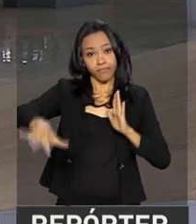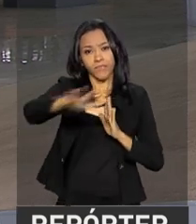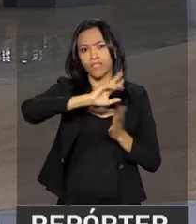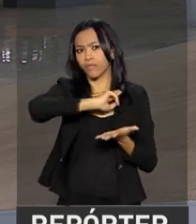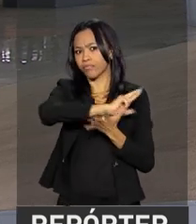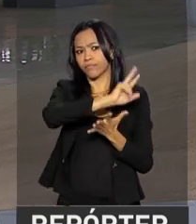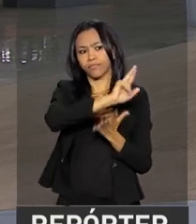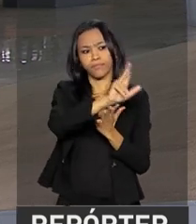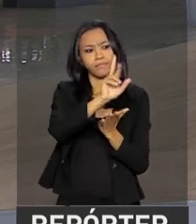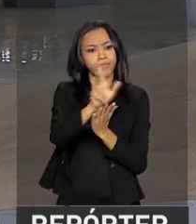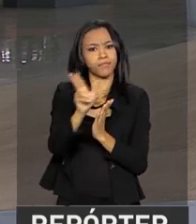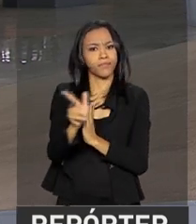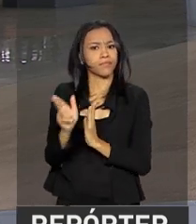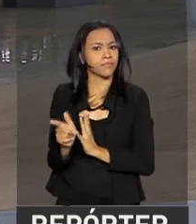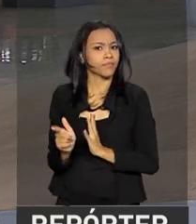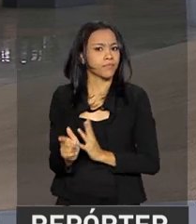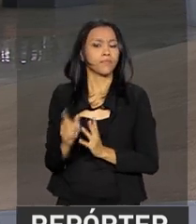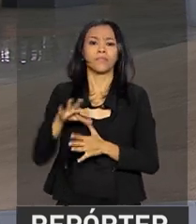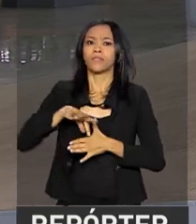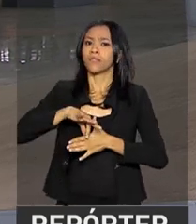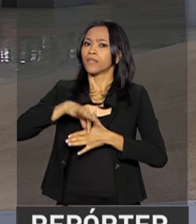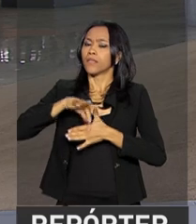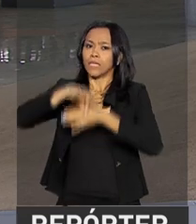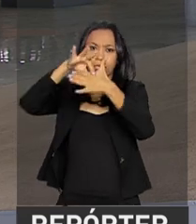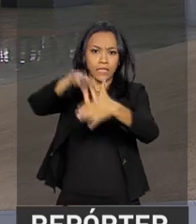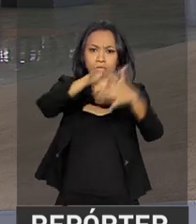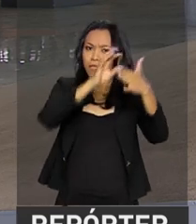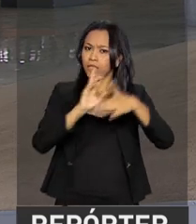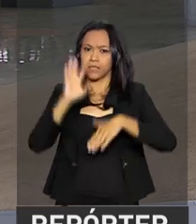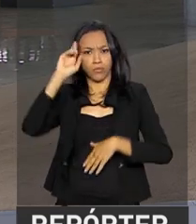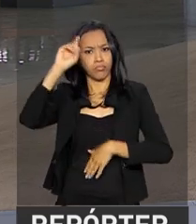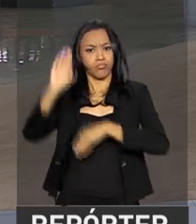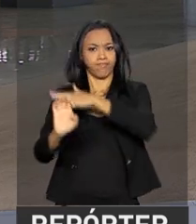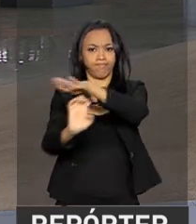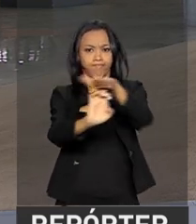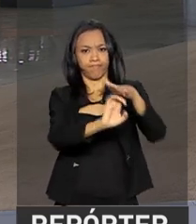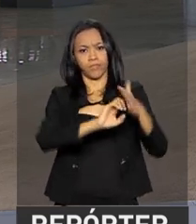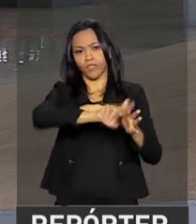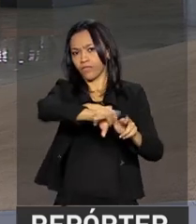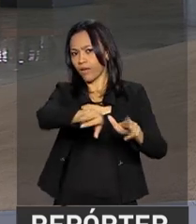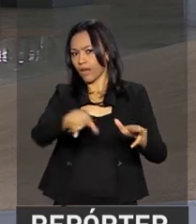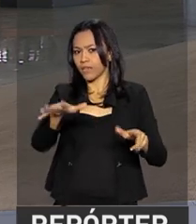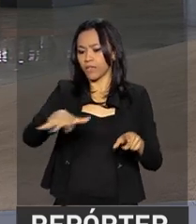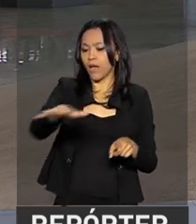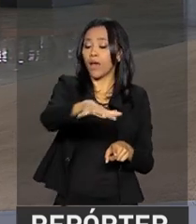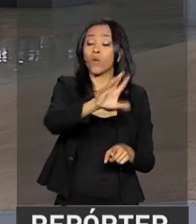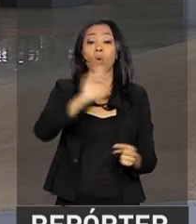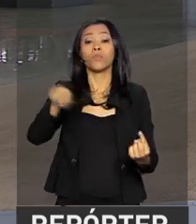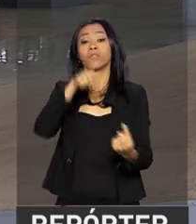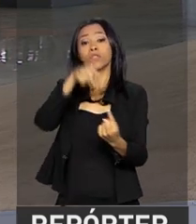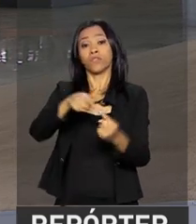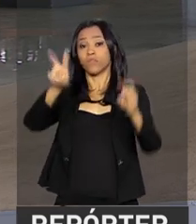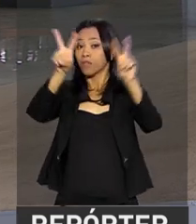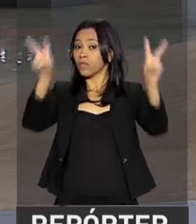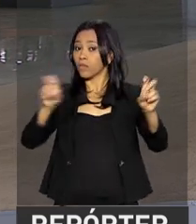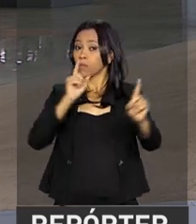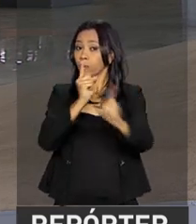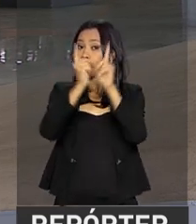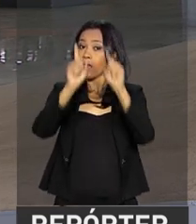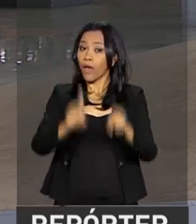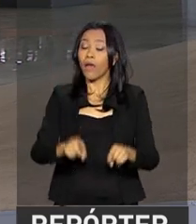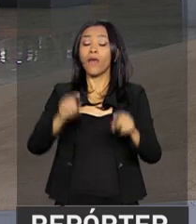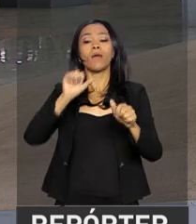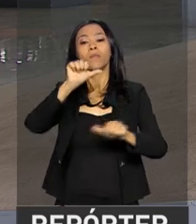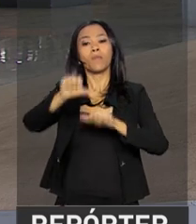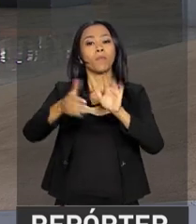de diversos setores da economia e um dos temas desse encontro é justo somente a reforma da previdência o presidente michel temer que tem